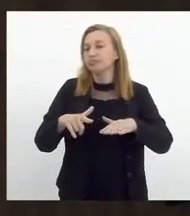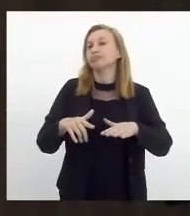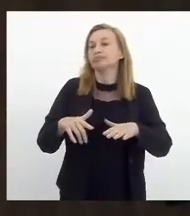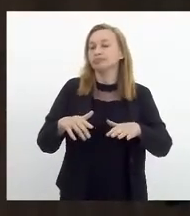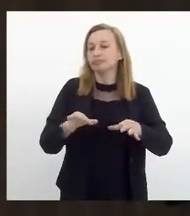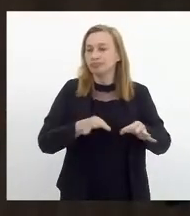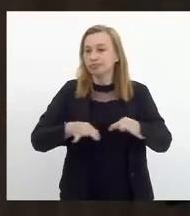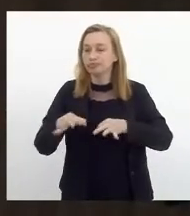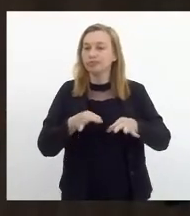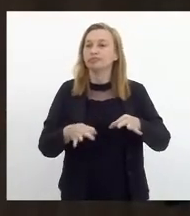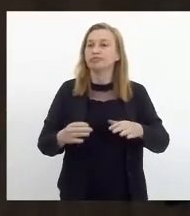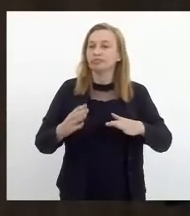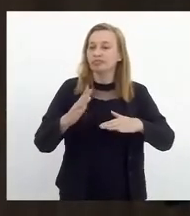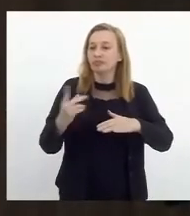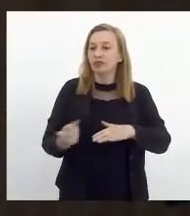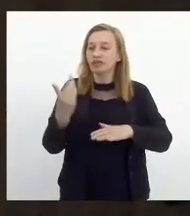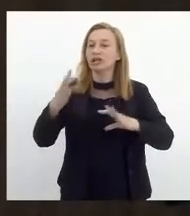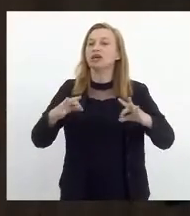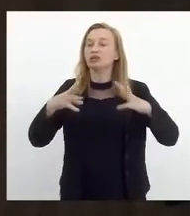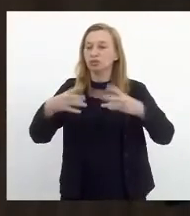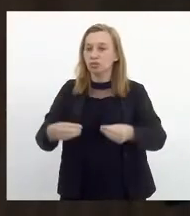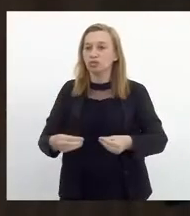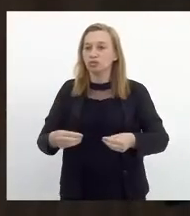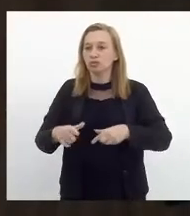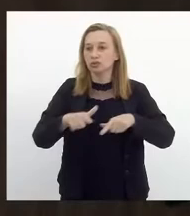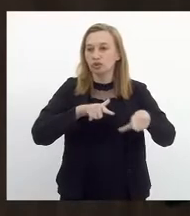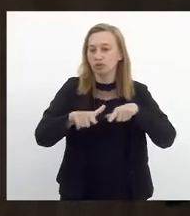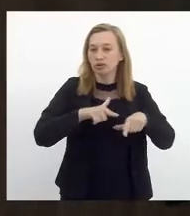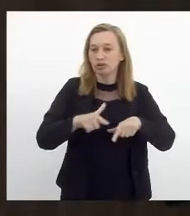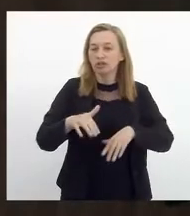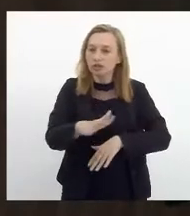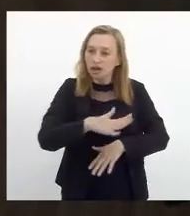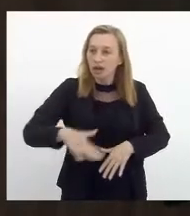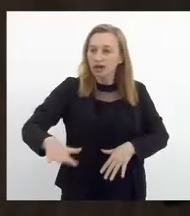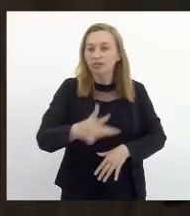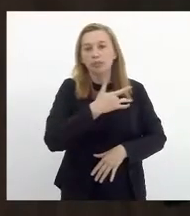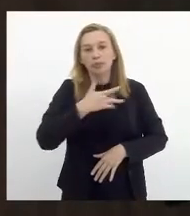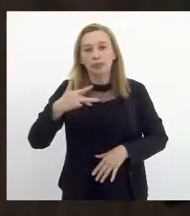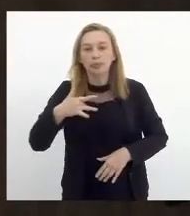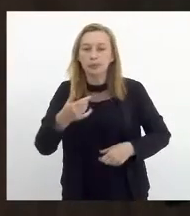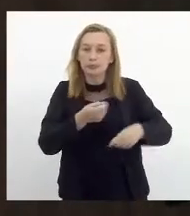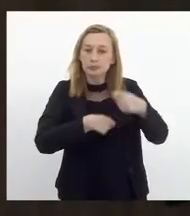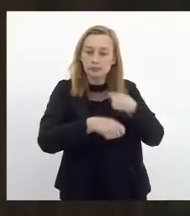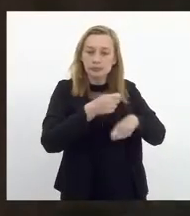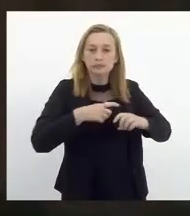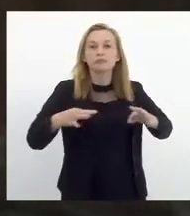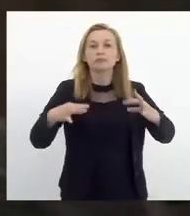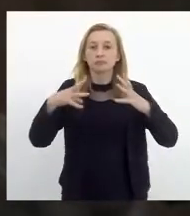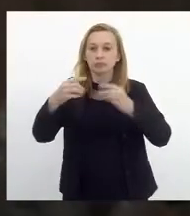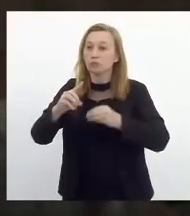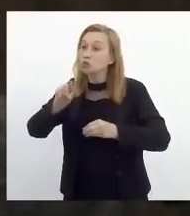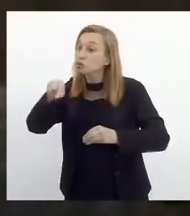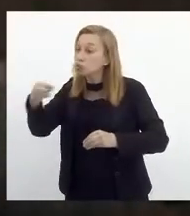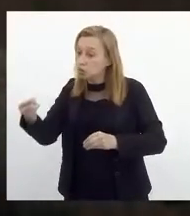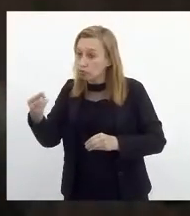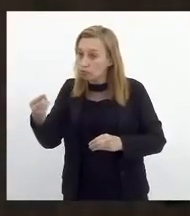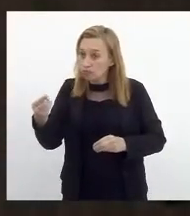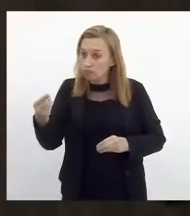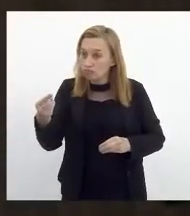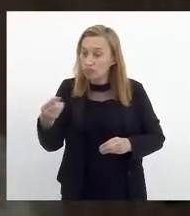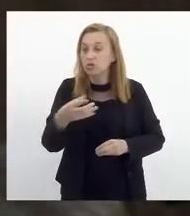os trabalhadores, né, da área da saúde, os administrativos e todos os outros que